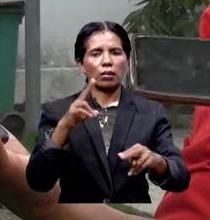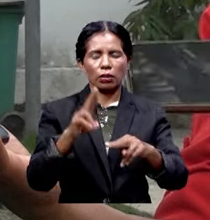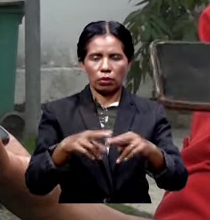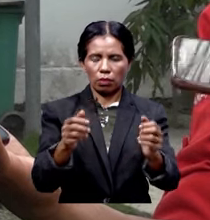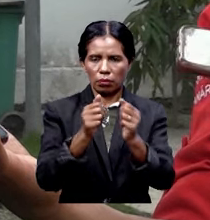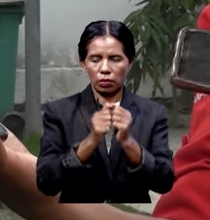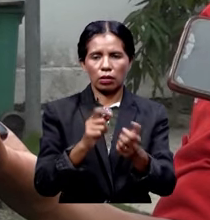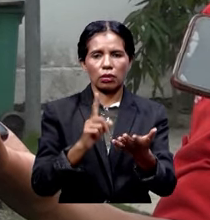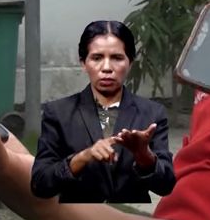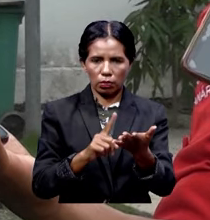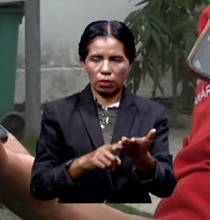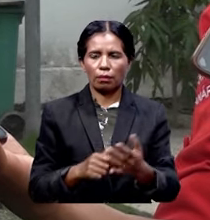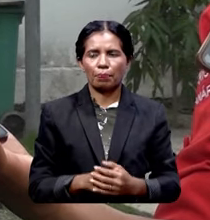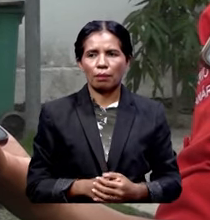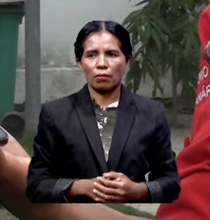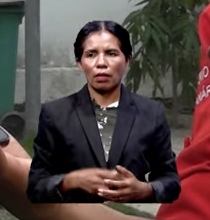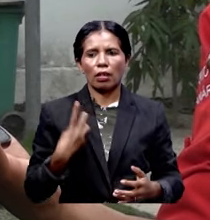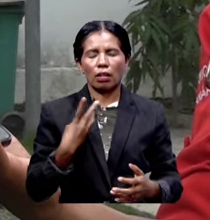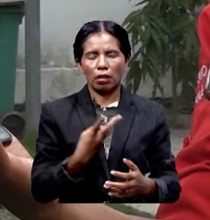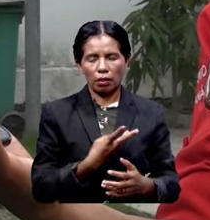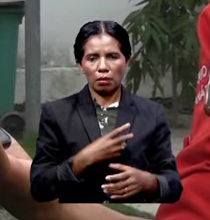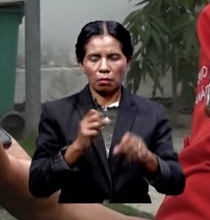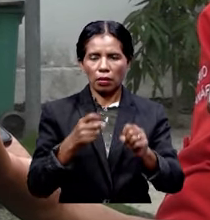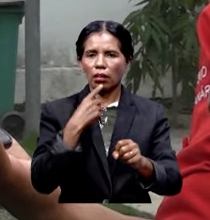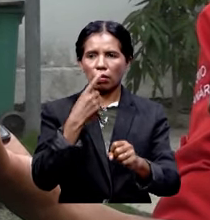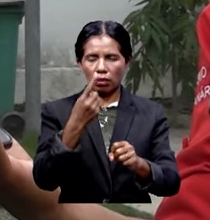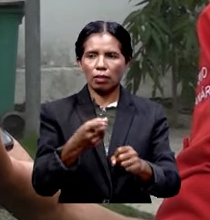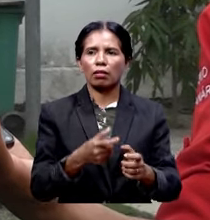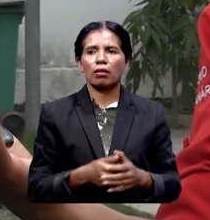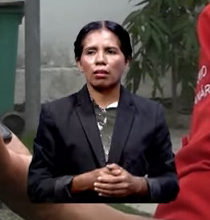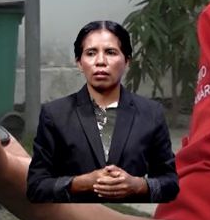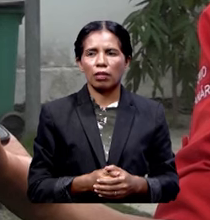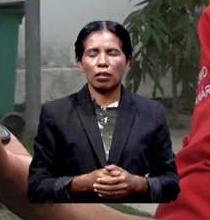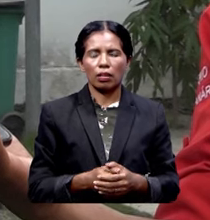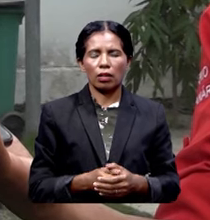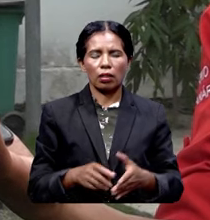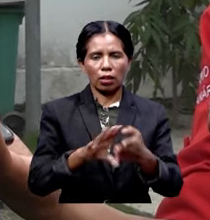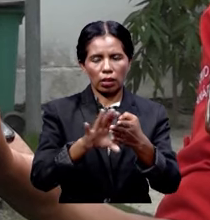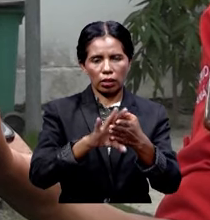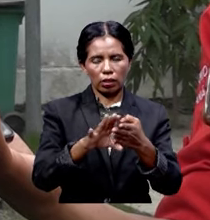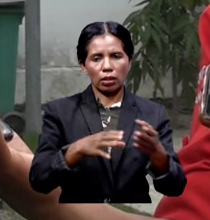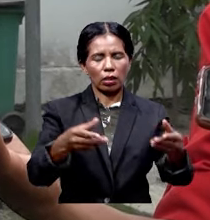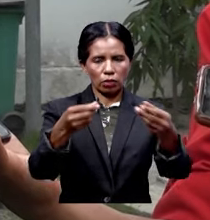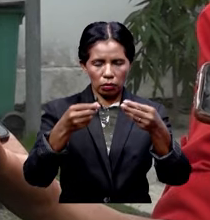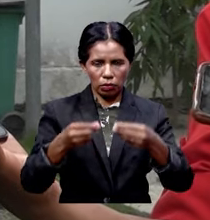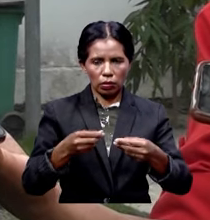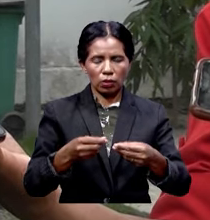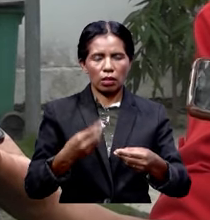katu atu diskuti ane nebe ami bel den gata pedido sirane be maka tama ami sempre responde